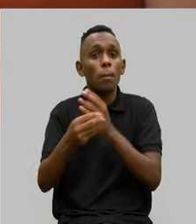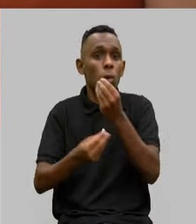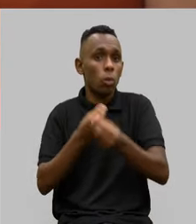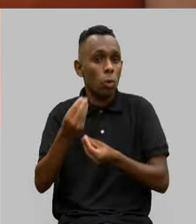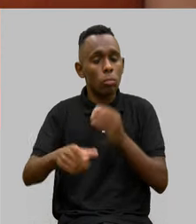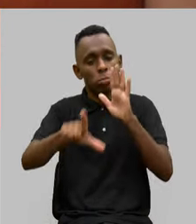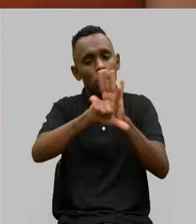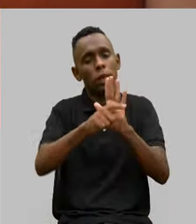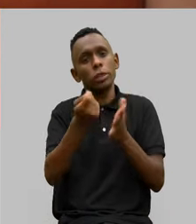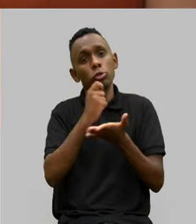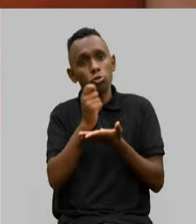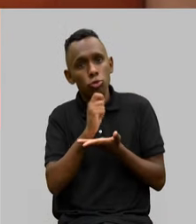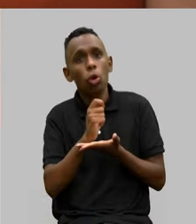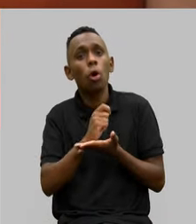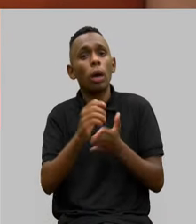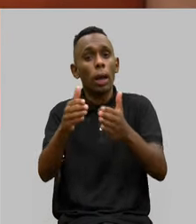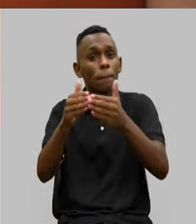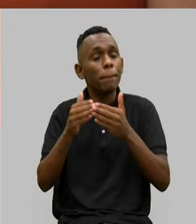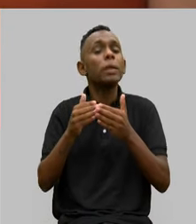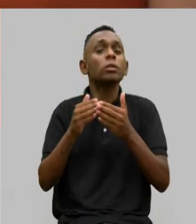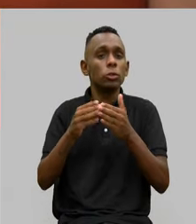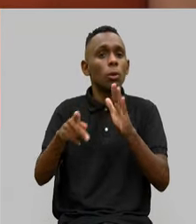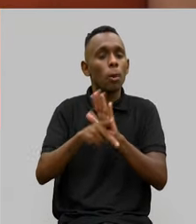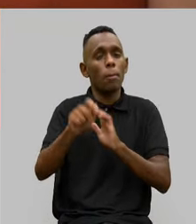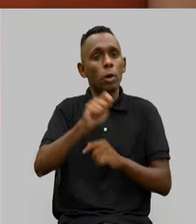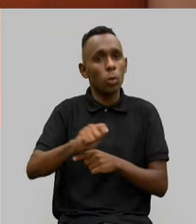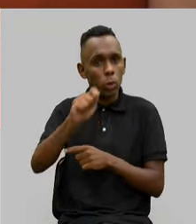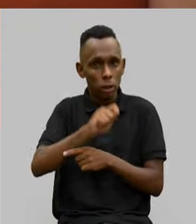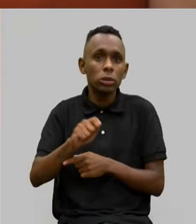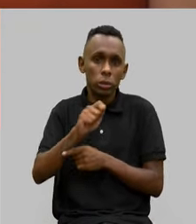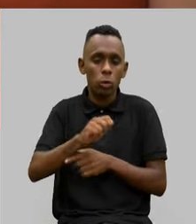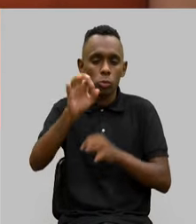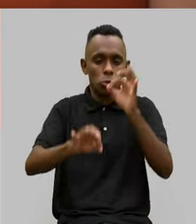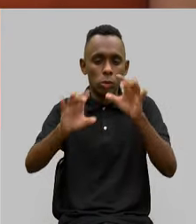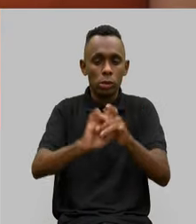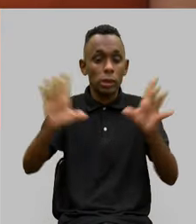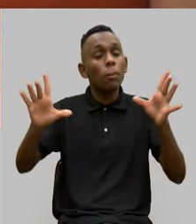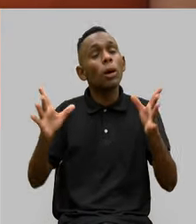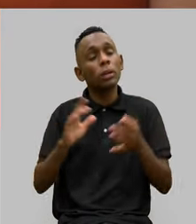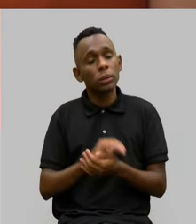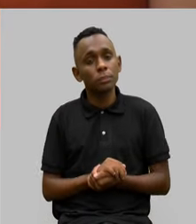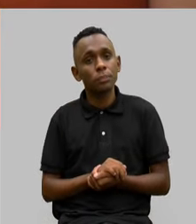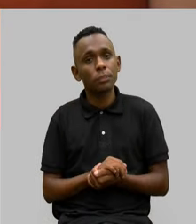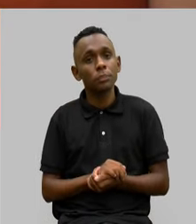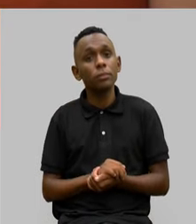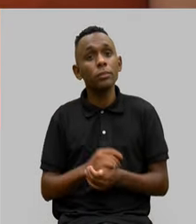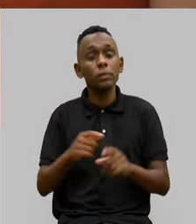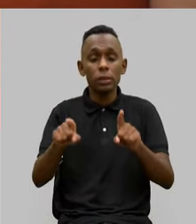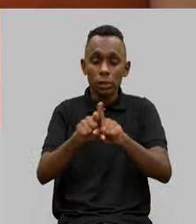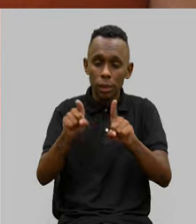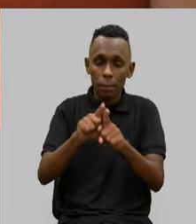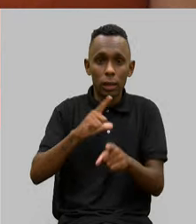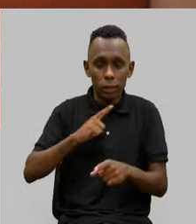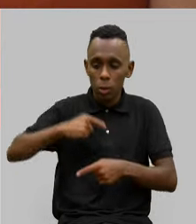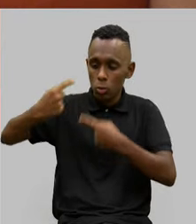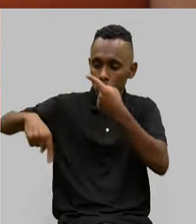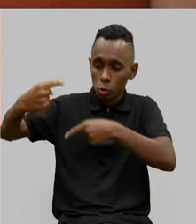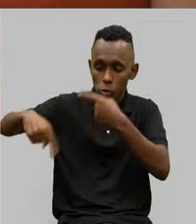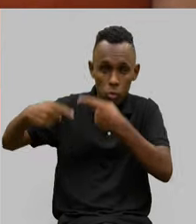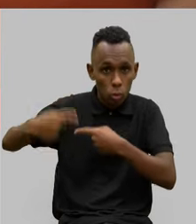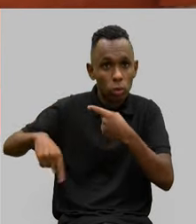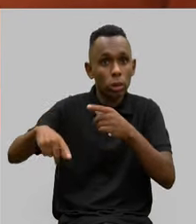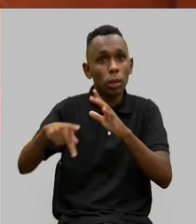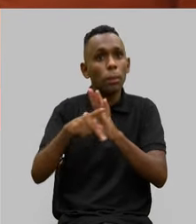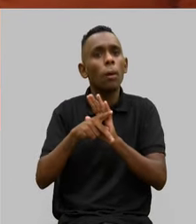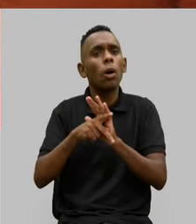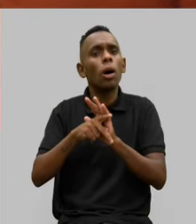de drogas a gente formulou um pedido através da associação do juizz pela democracia nesse sentido eh temos também uma discussão do CNJ